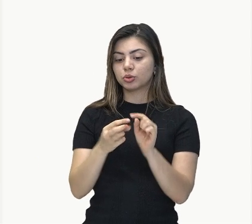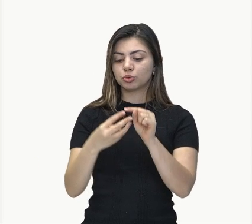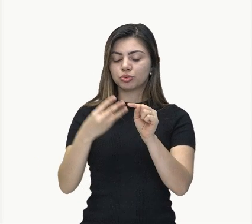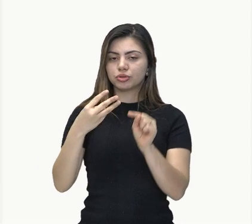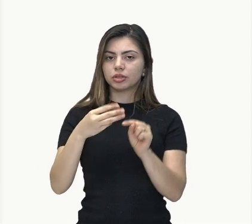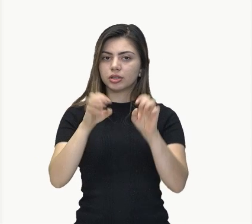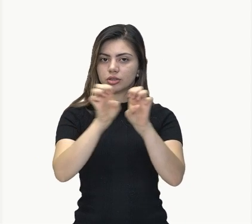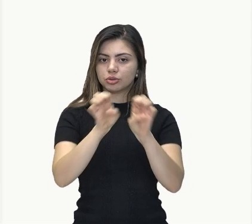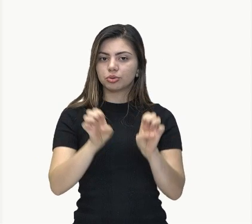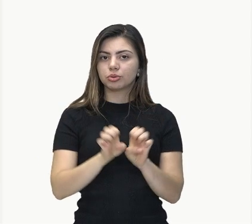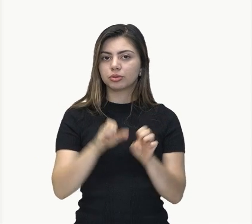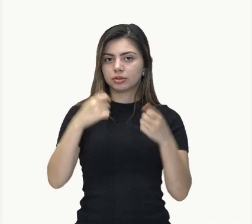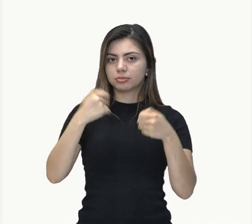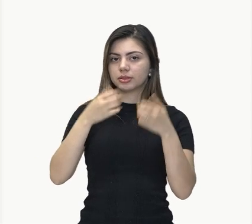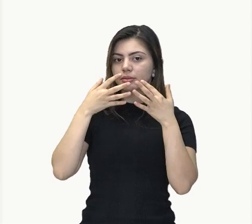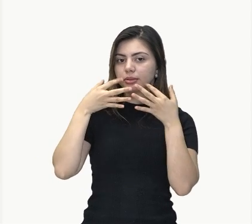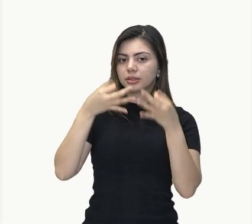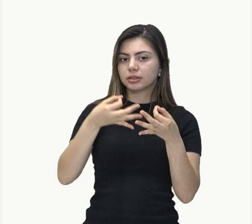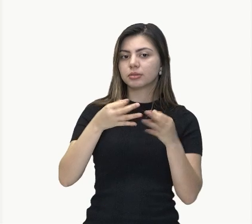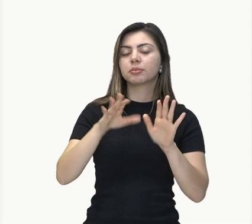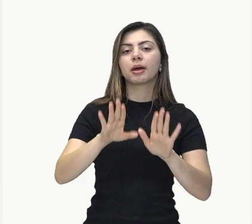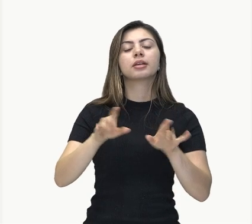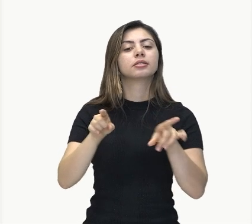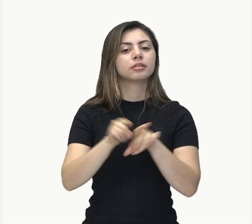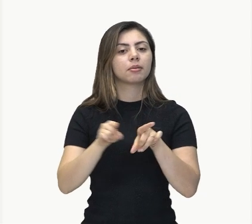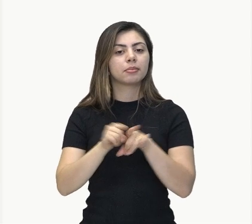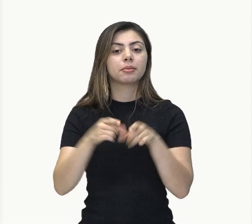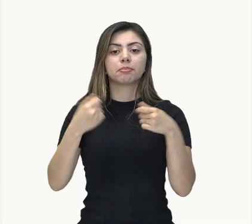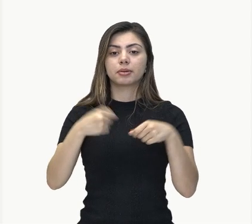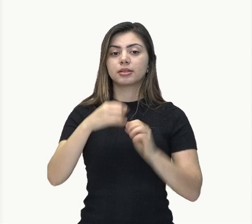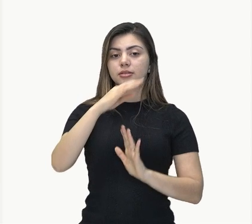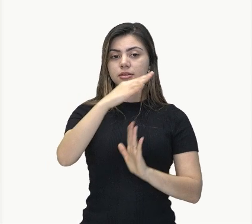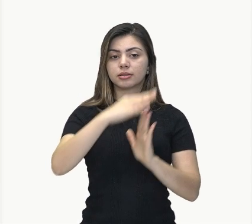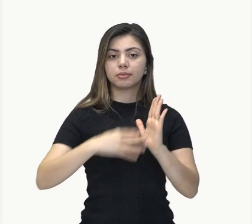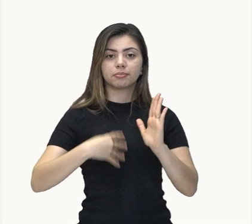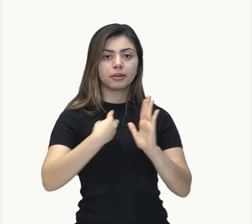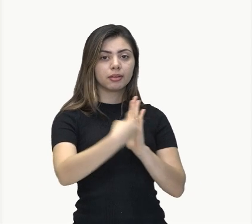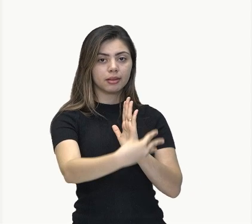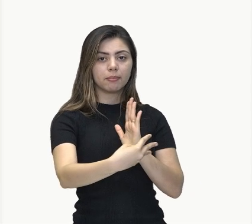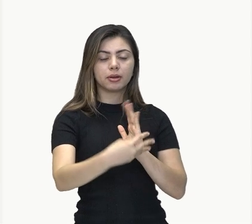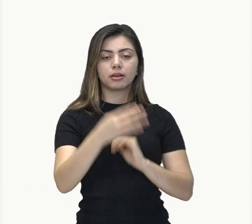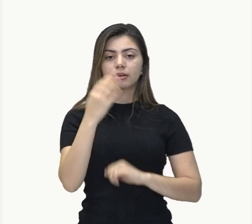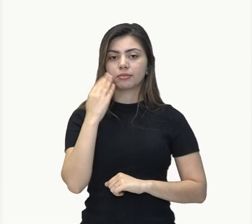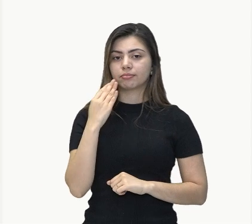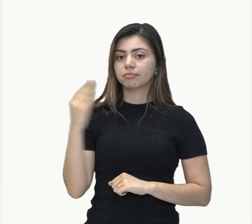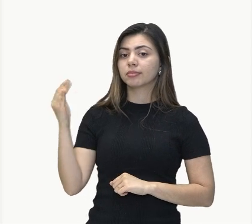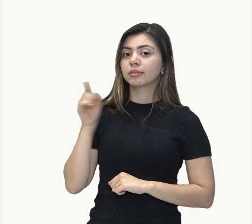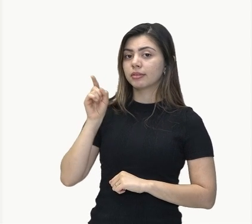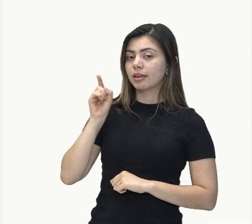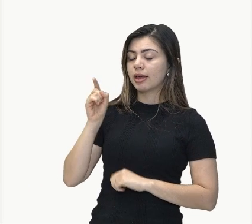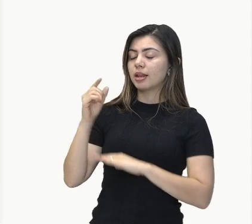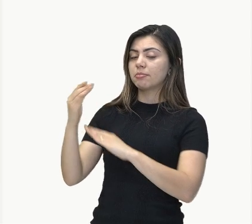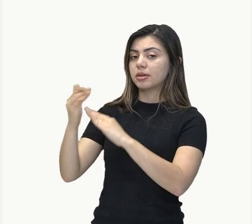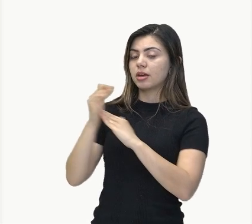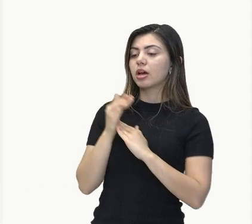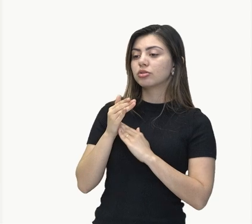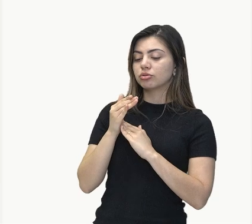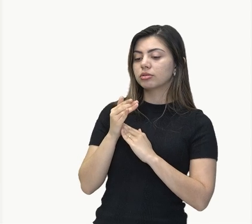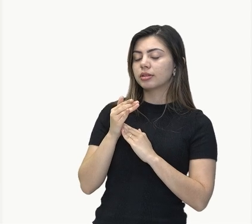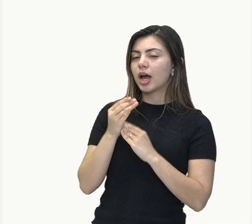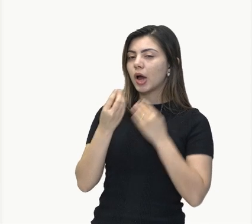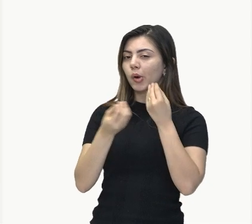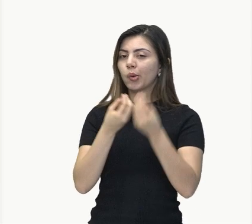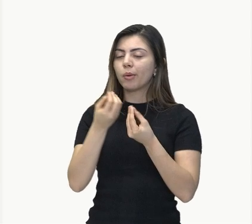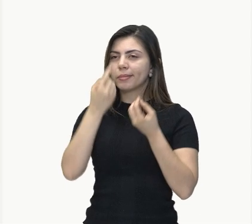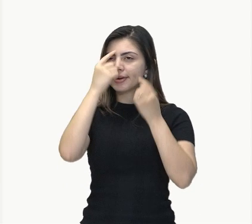eu preciso também, ó, dessa tabela, que essa tabela ela vai me orientar, ela vai me